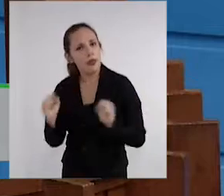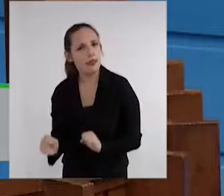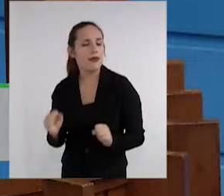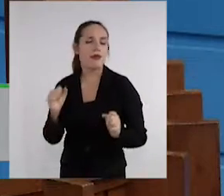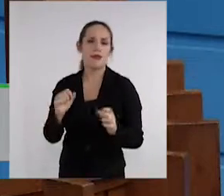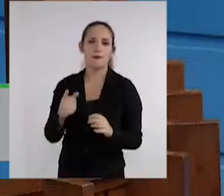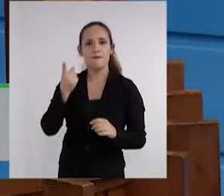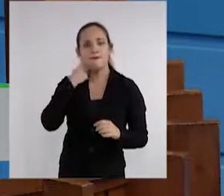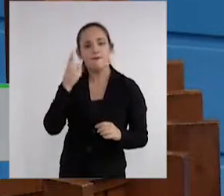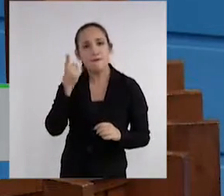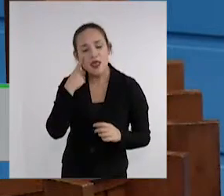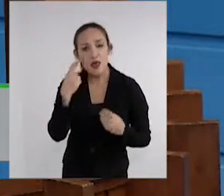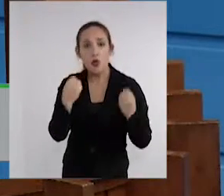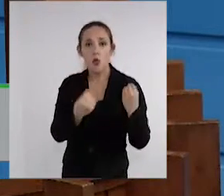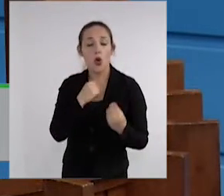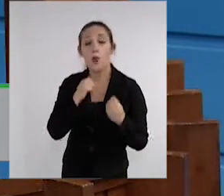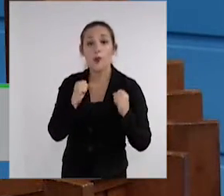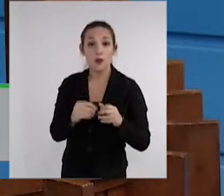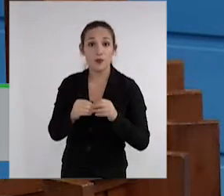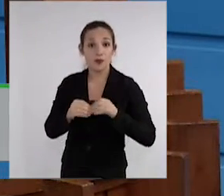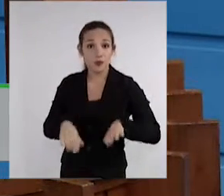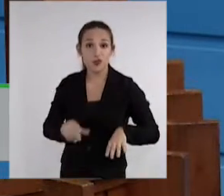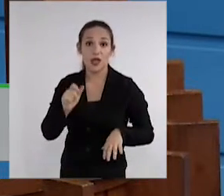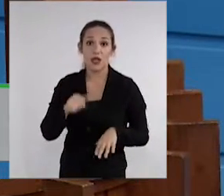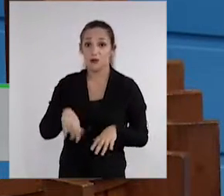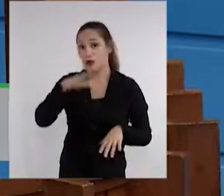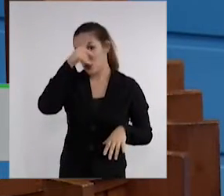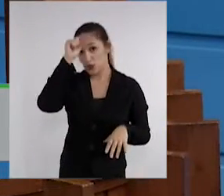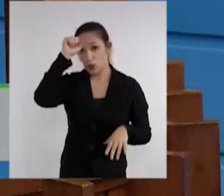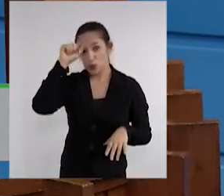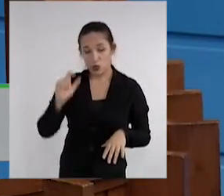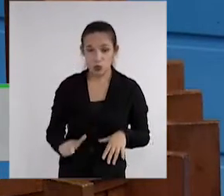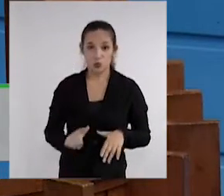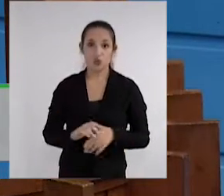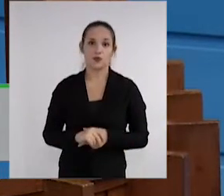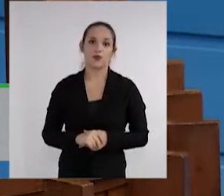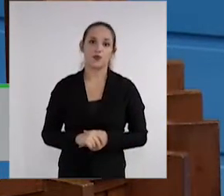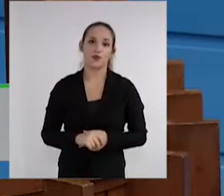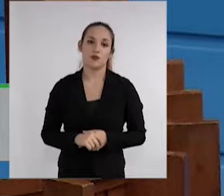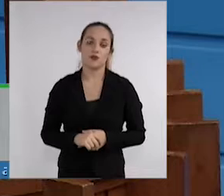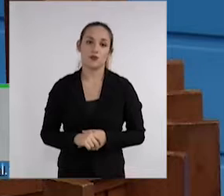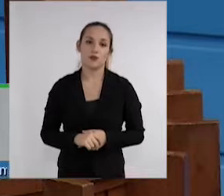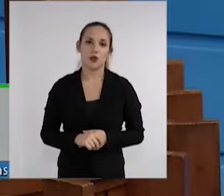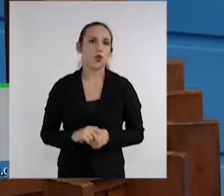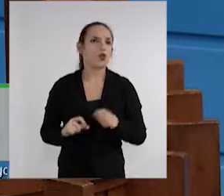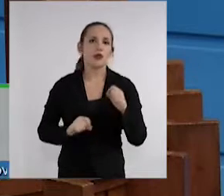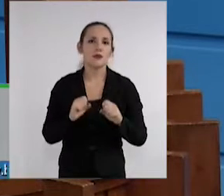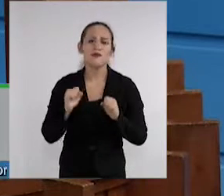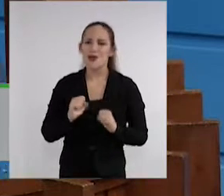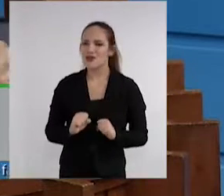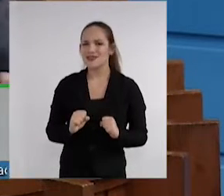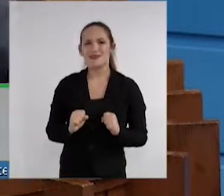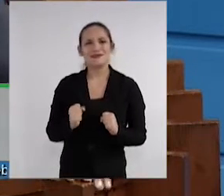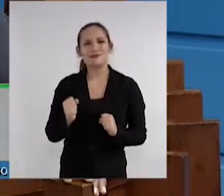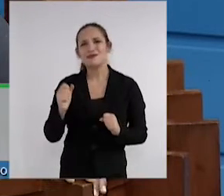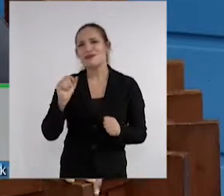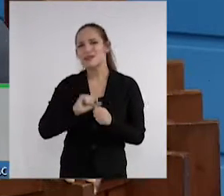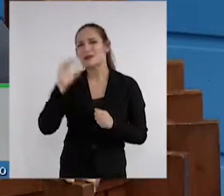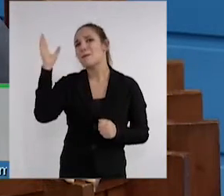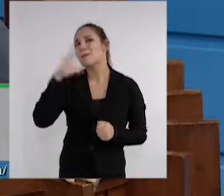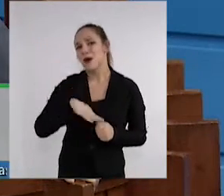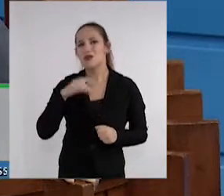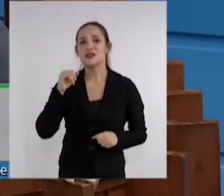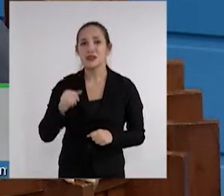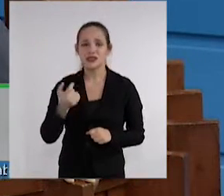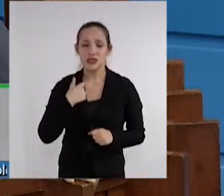os impactos que podem trazer, que podem ocorrer no nosso estado, os danos que podem ocorrer em função